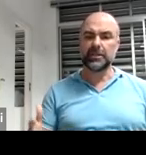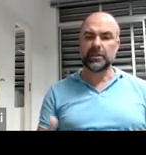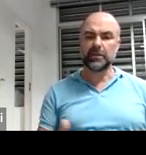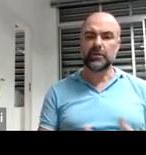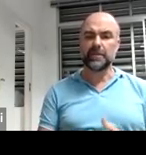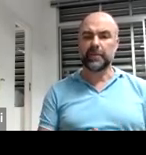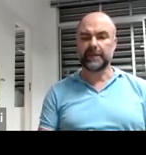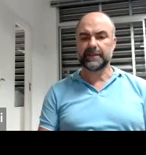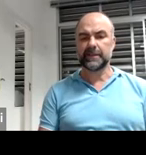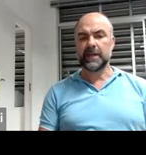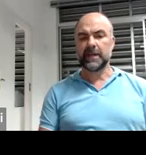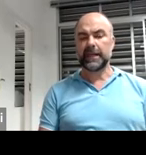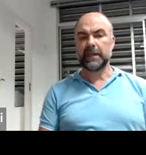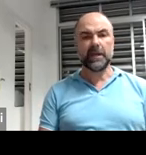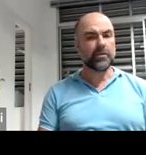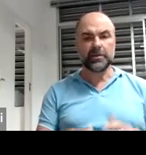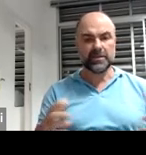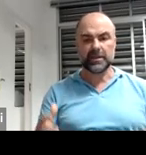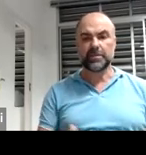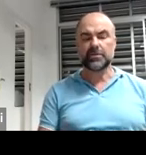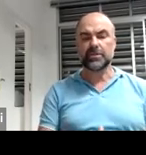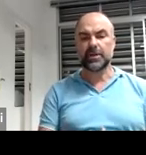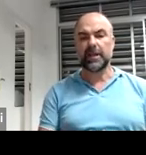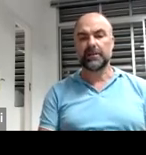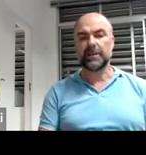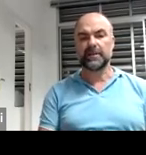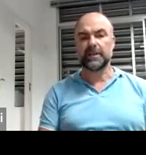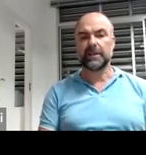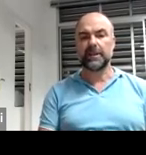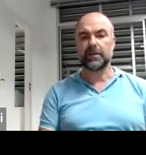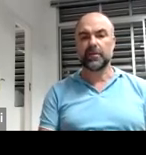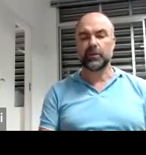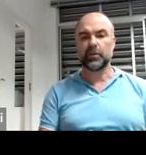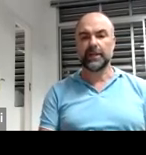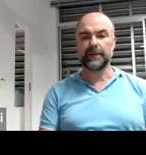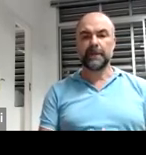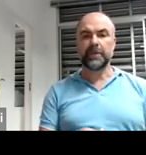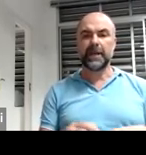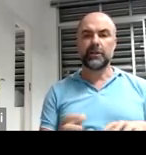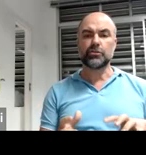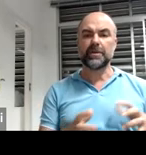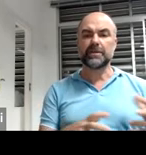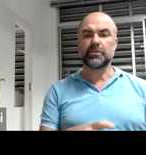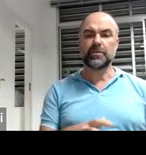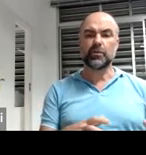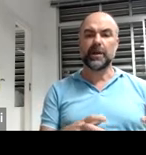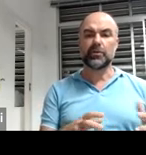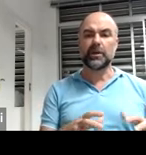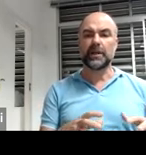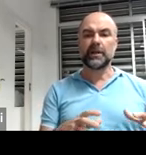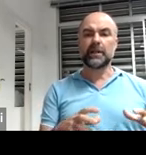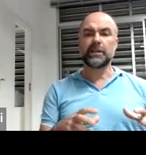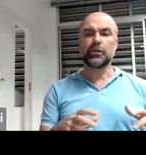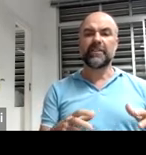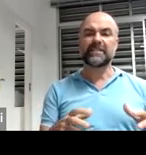são 32 empresas aqui dentro, 800 pessoas trabalhando nessa incubadora. Né? Nós começamos uma